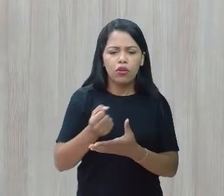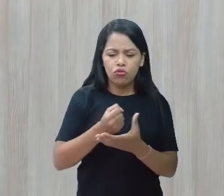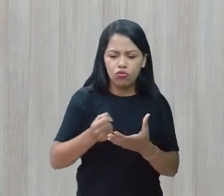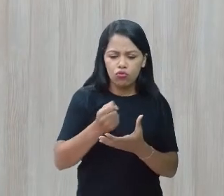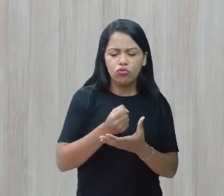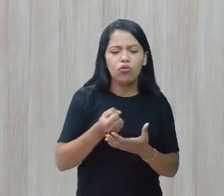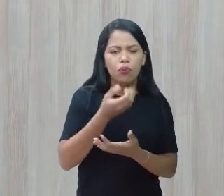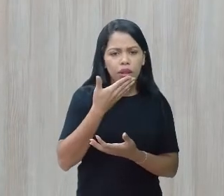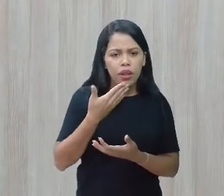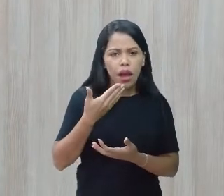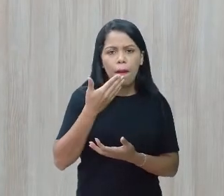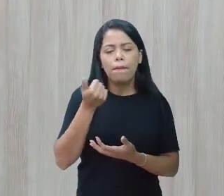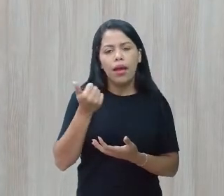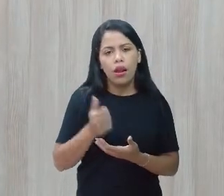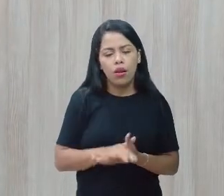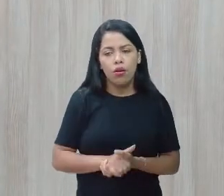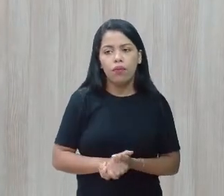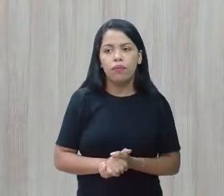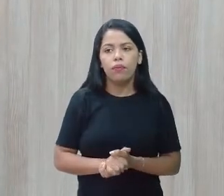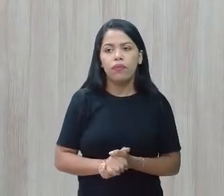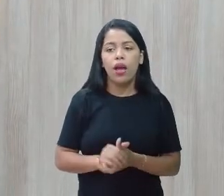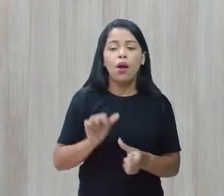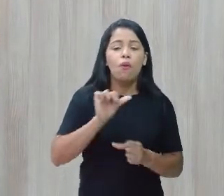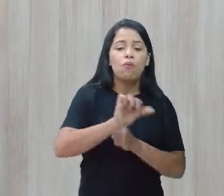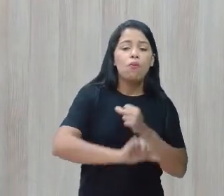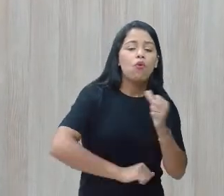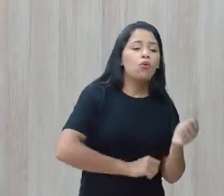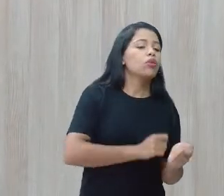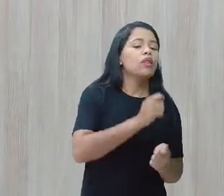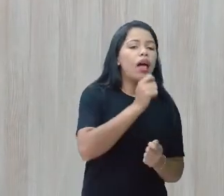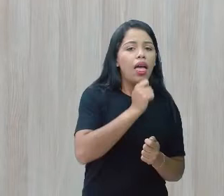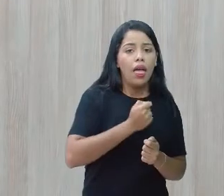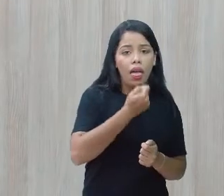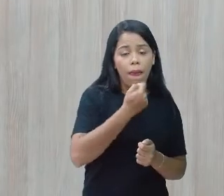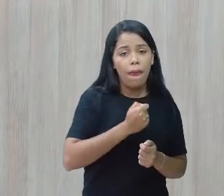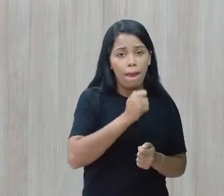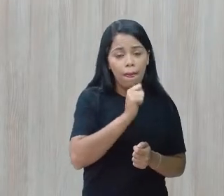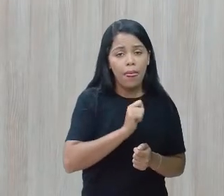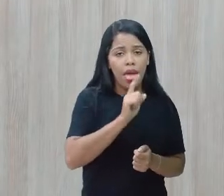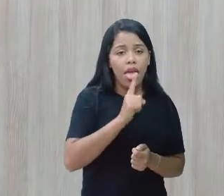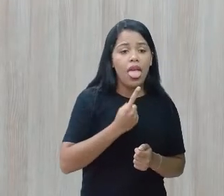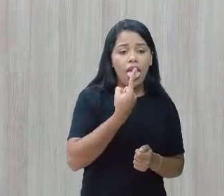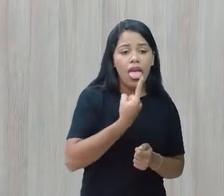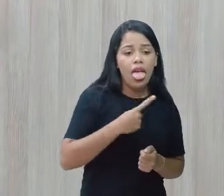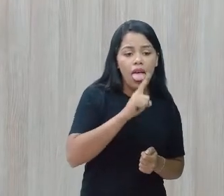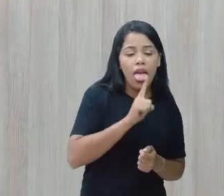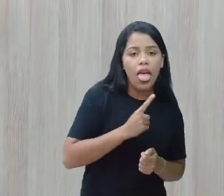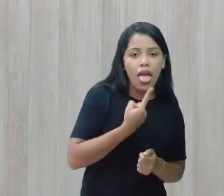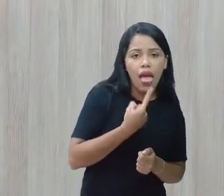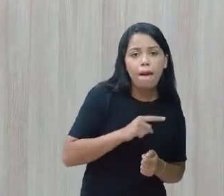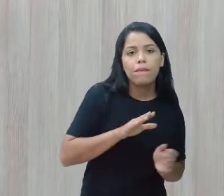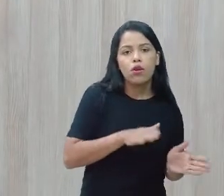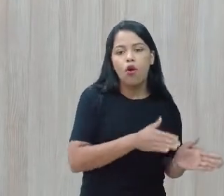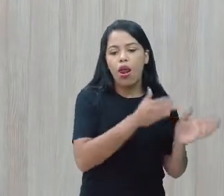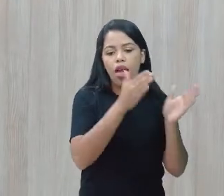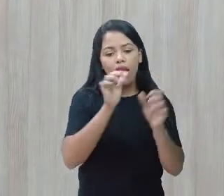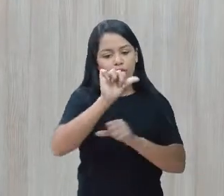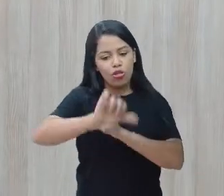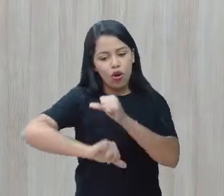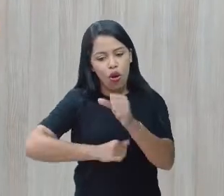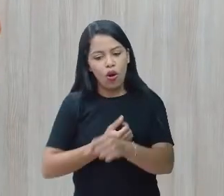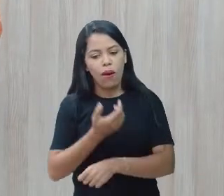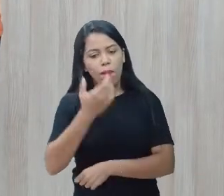sobremesa calórica por uma fruta, né? Aquele picolé gourmet que está aí, às vezes, na frente da escola. Então, vamos